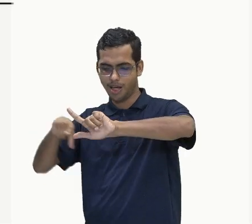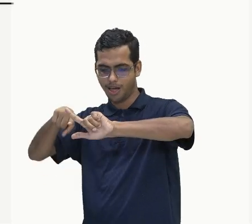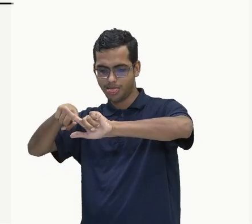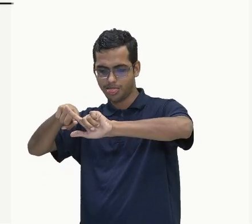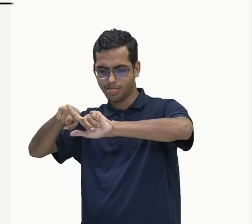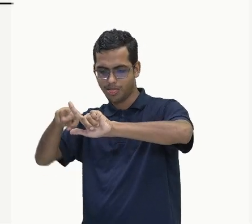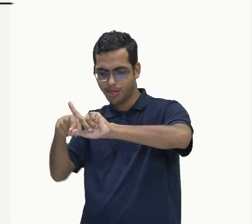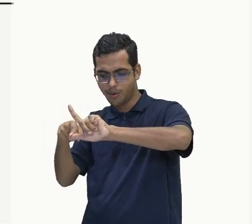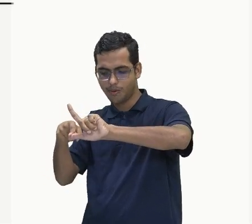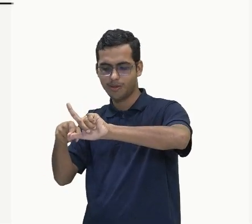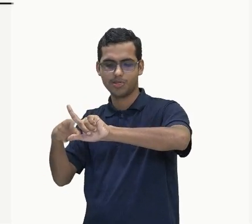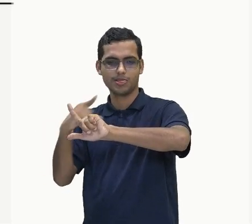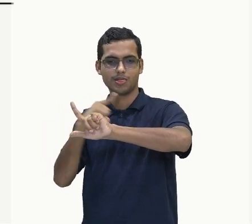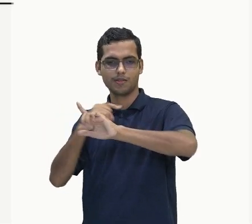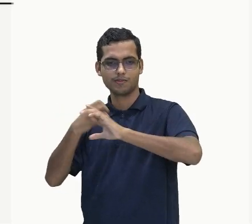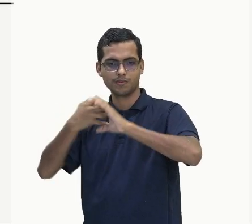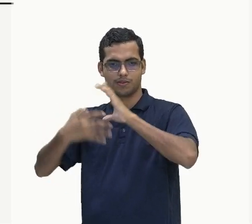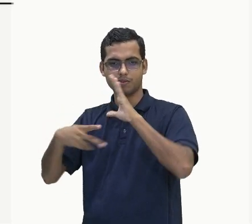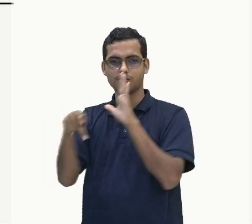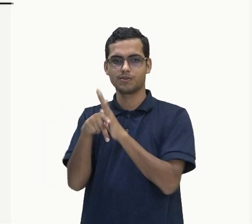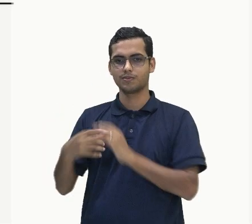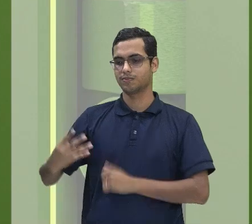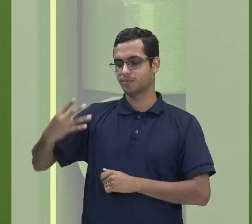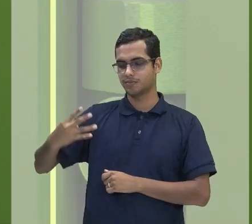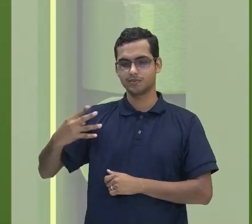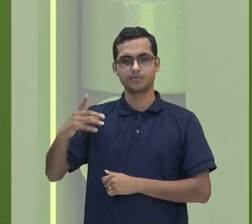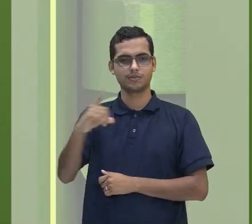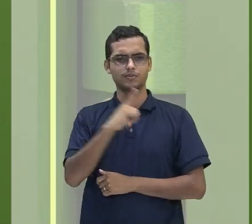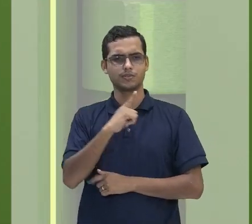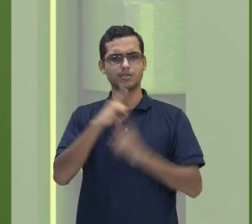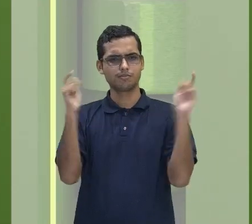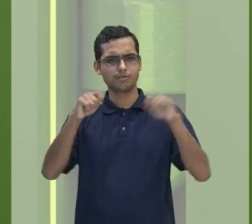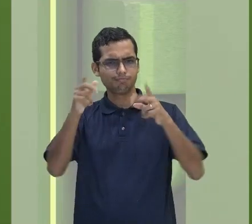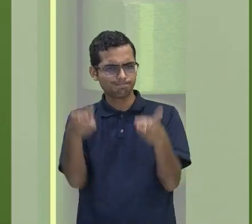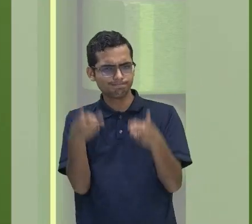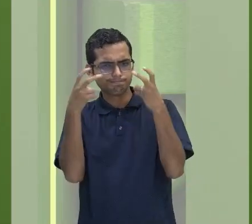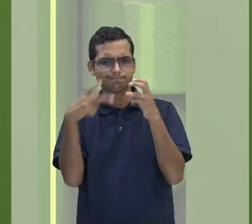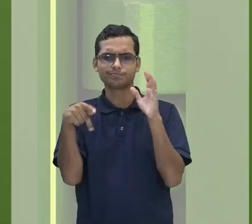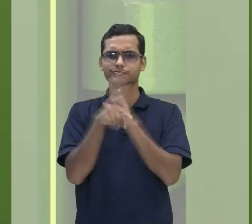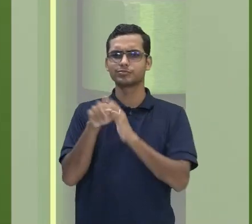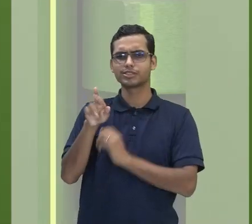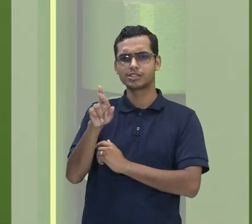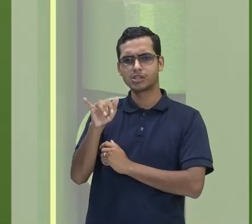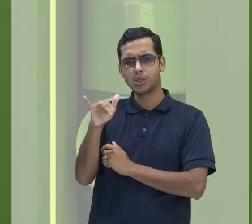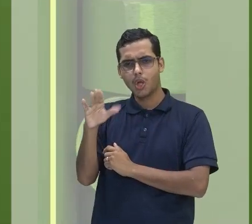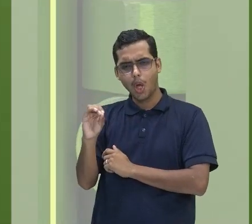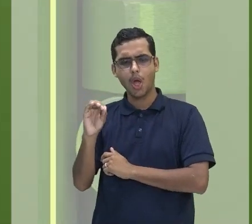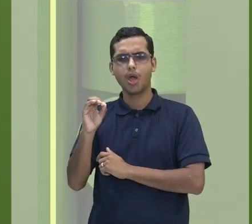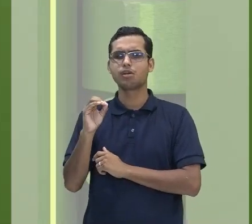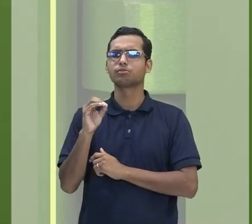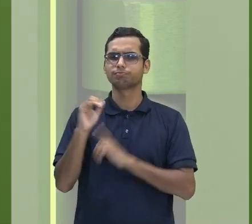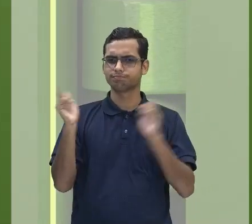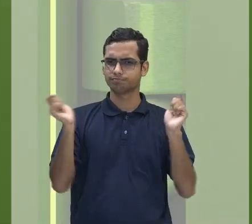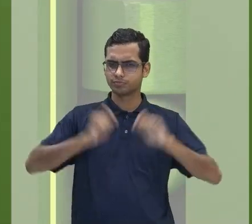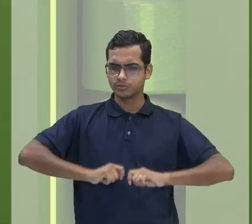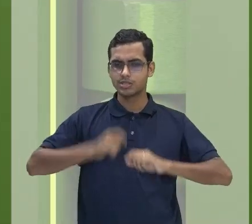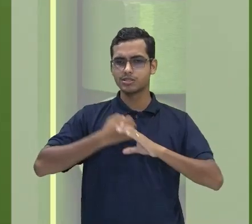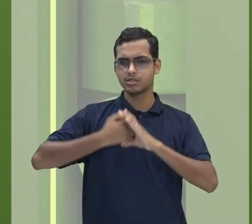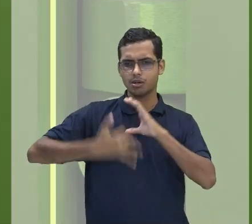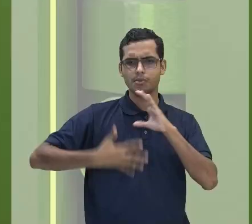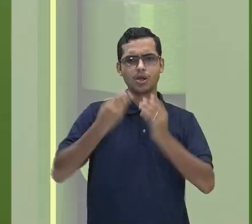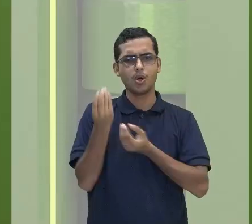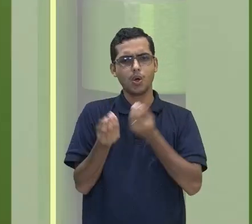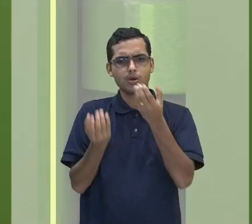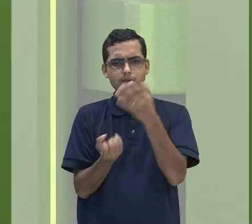quatro propriedades, os quatro raios notáveis, a gente também pode chamar assim, raios notáveis, que explicam a formação